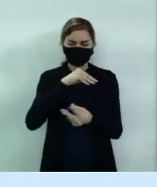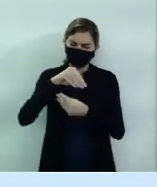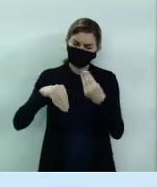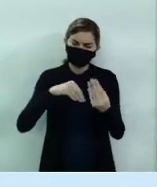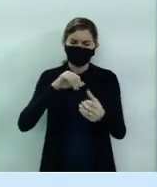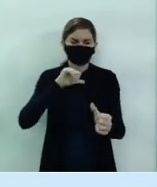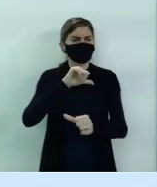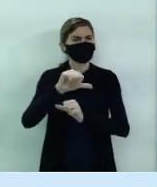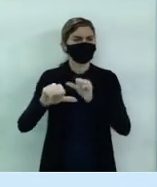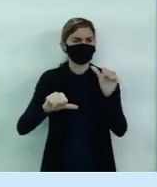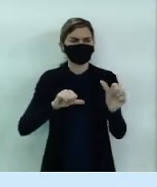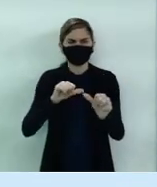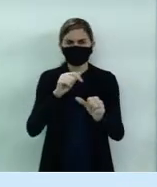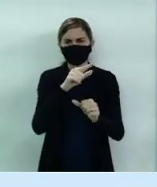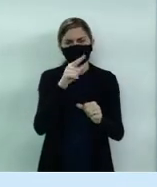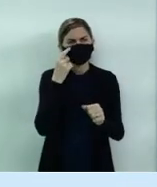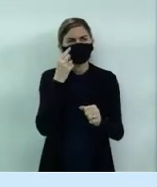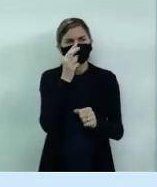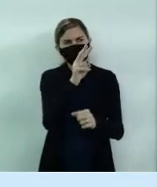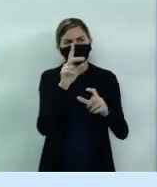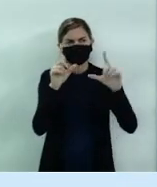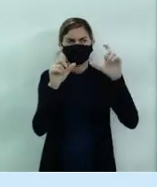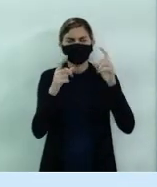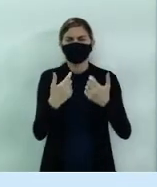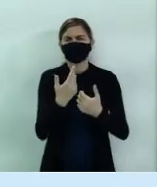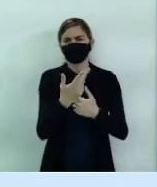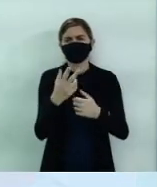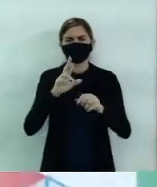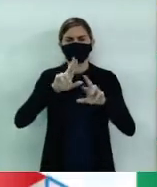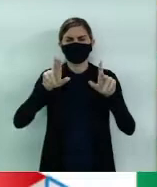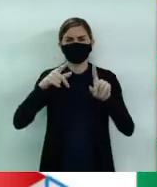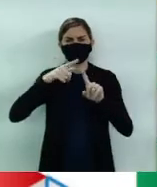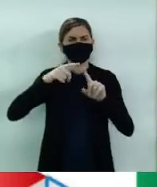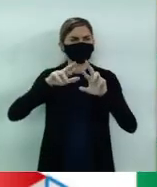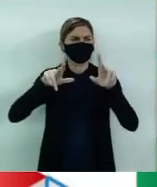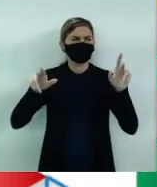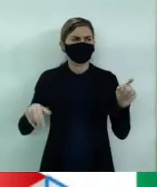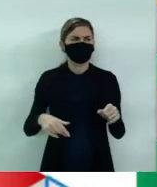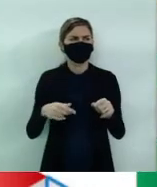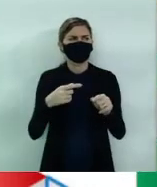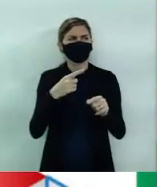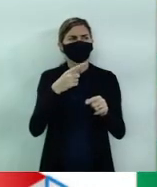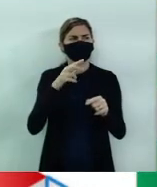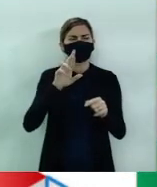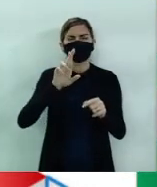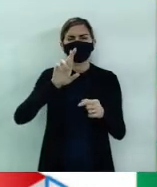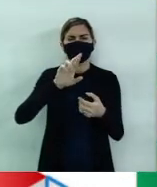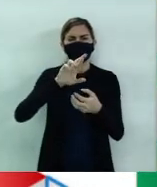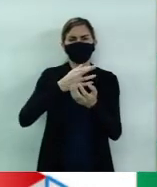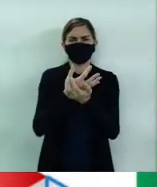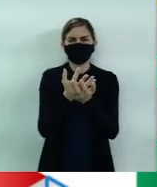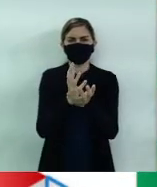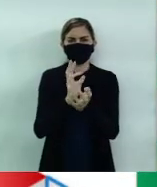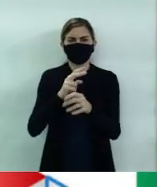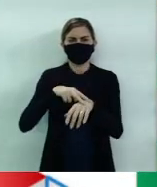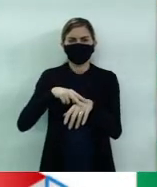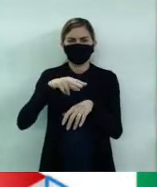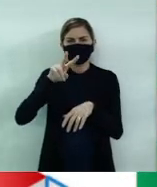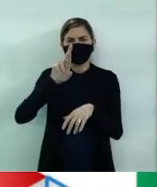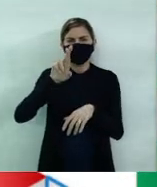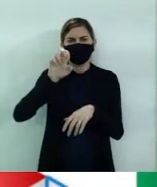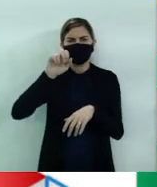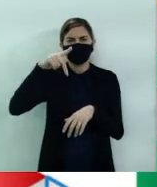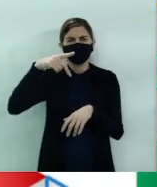de transformação. Você vê logo aí na imagem que tem vários tubos de ensaio, tem o repolho, que é a nossa